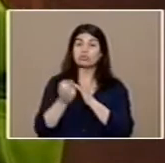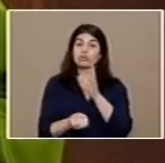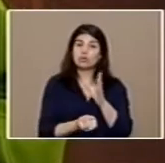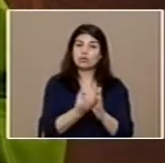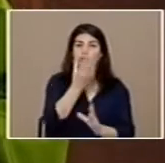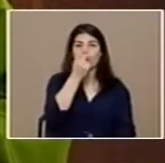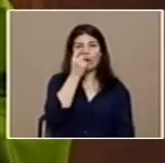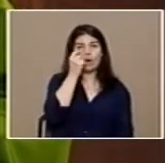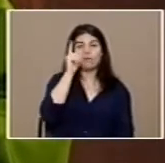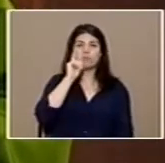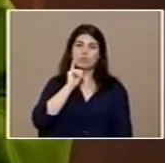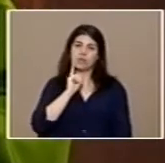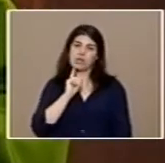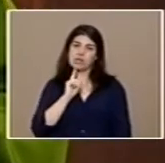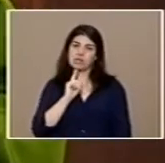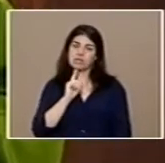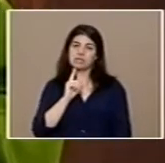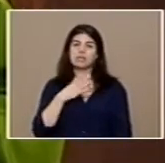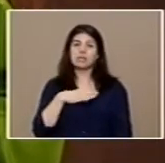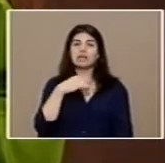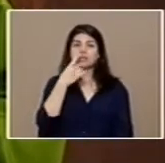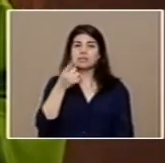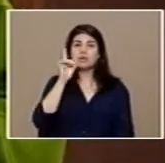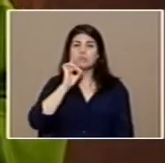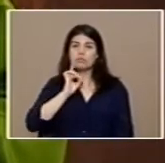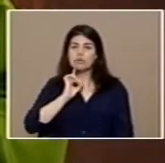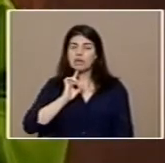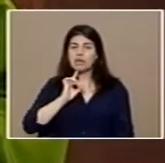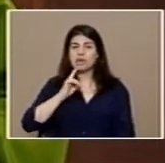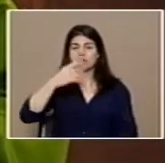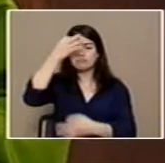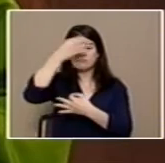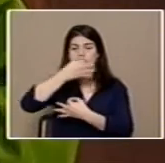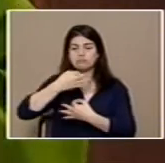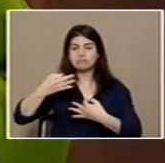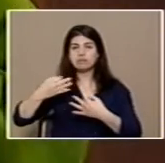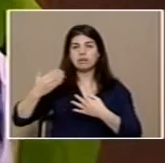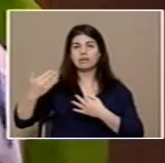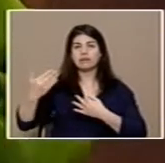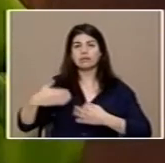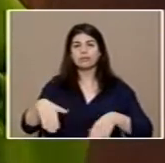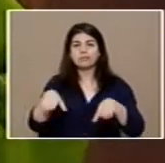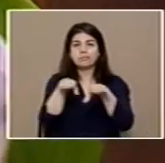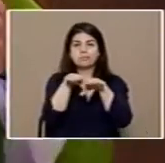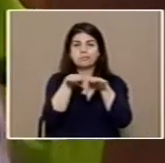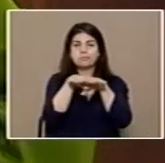isto significa que a mulher têm igual dignidade a do homem que Jesus dizer isto foi